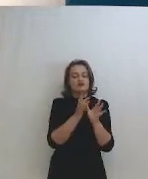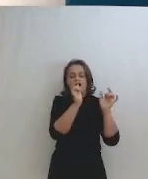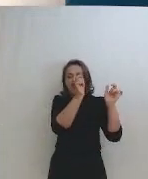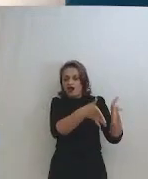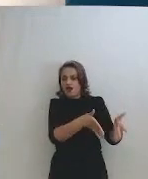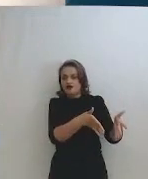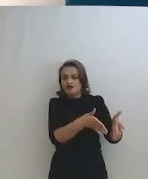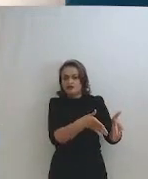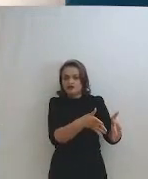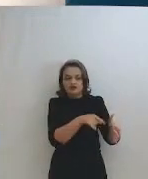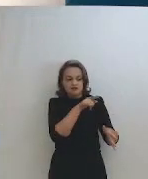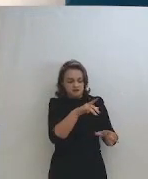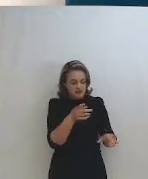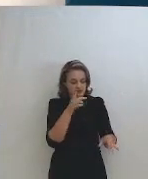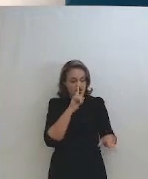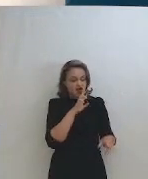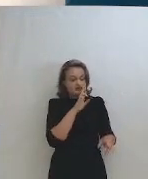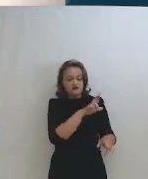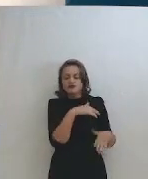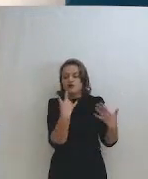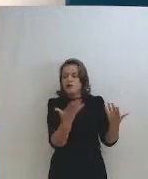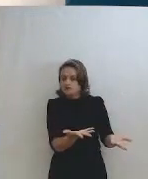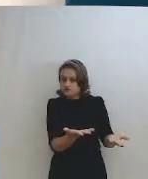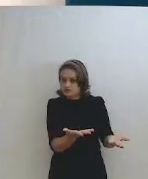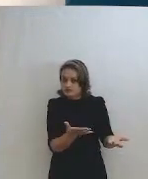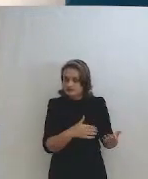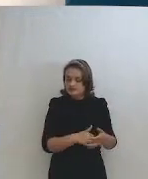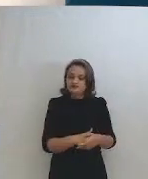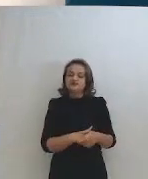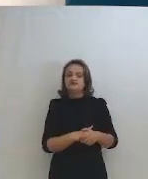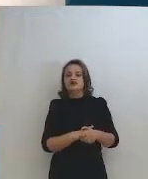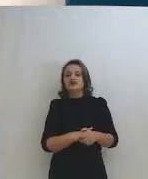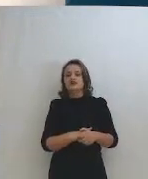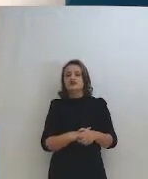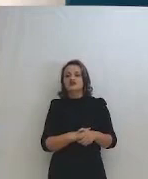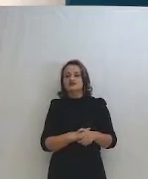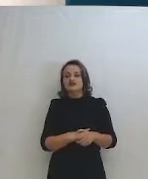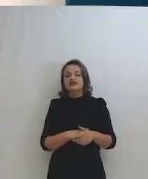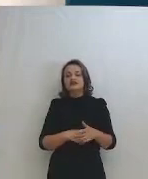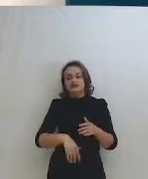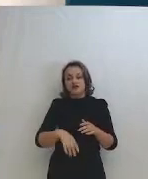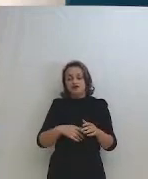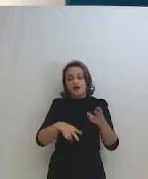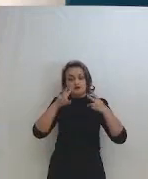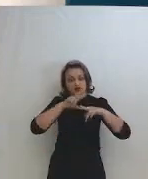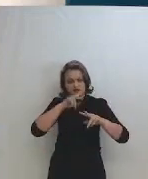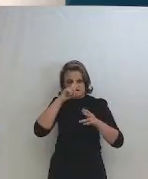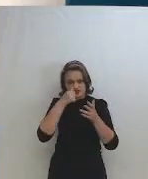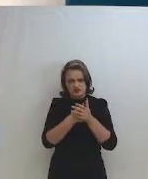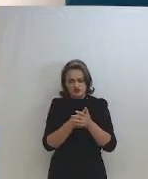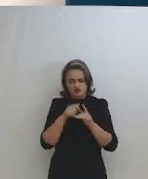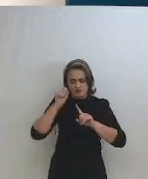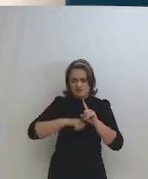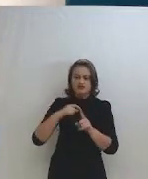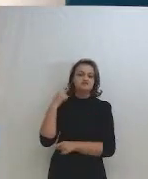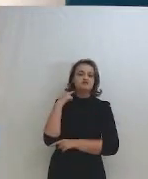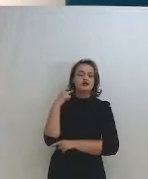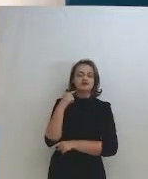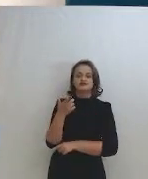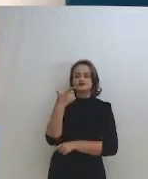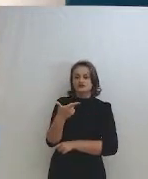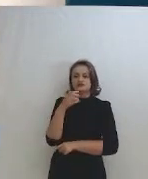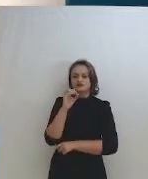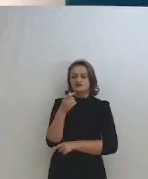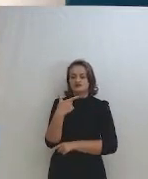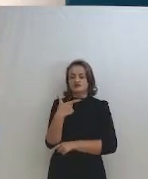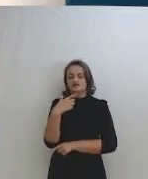sentença. Percebam que esta prisão preventiva foi decretada no dia 13 de março de 2020 e já consolida os efeitos mais